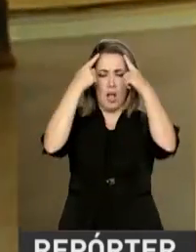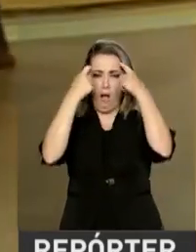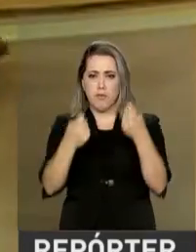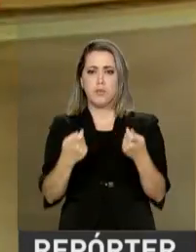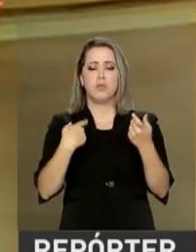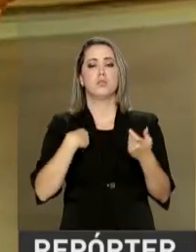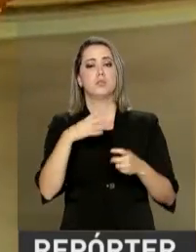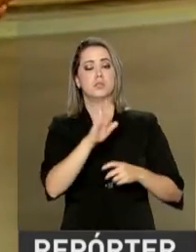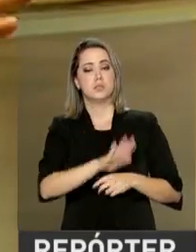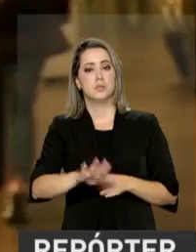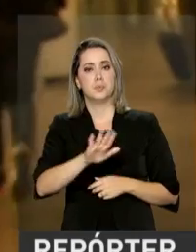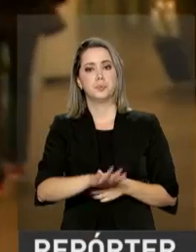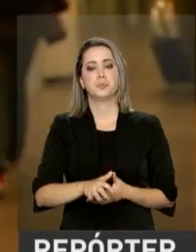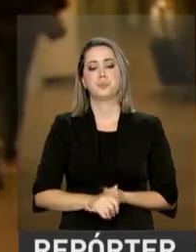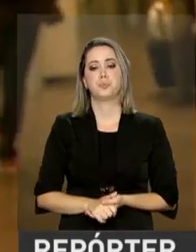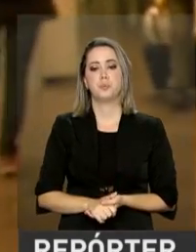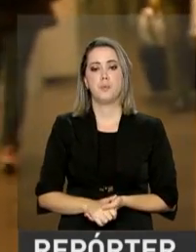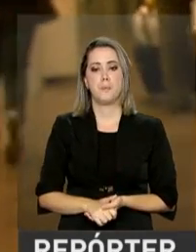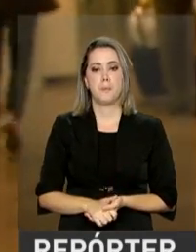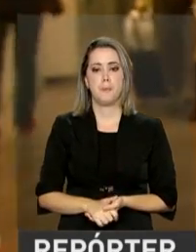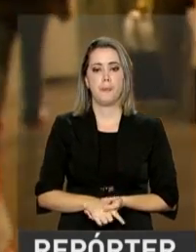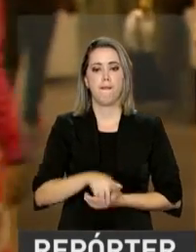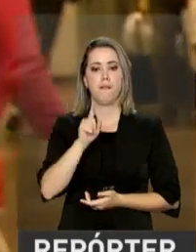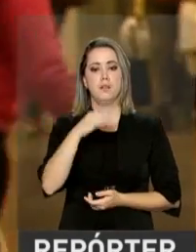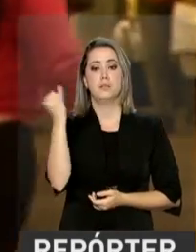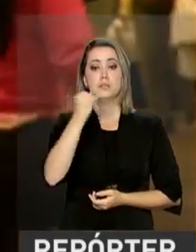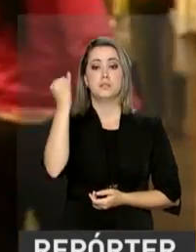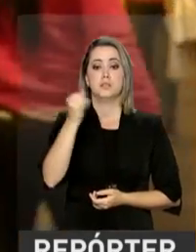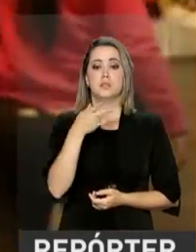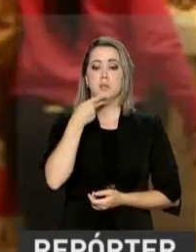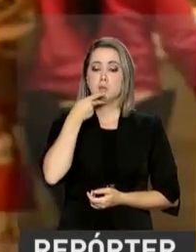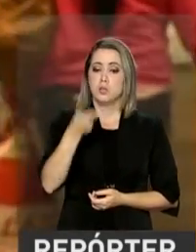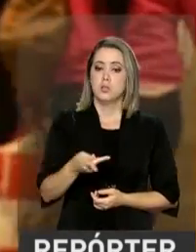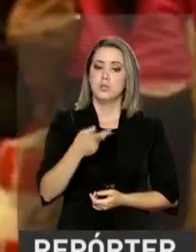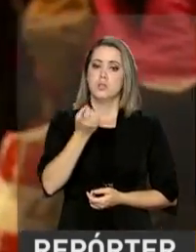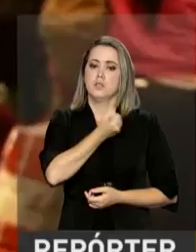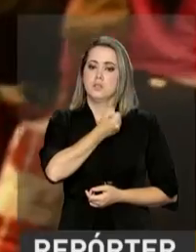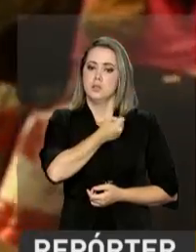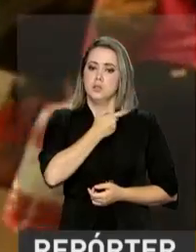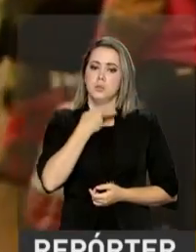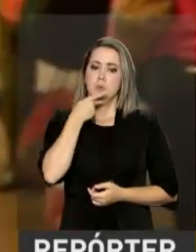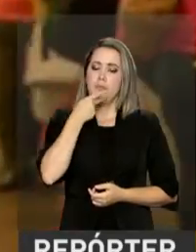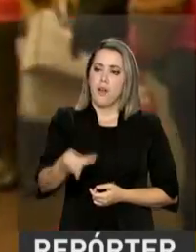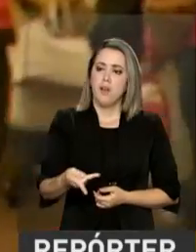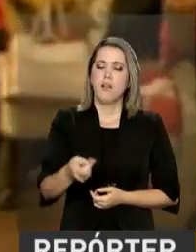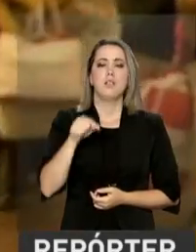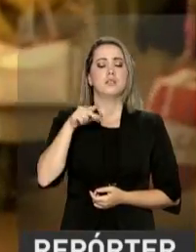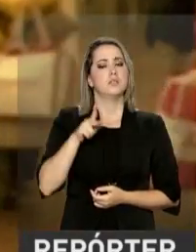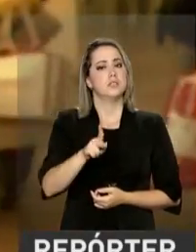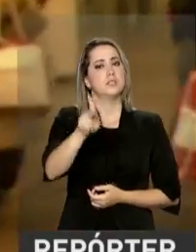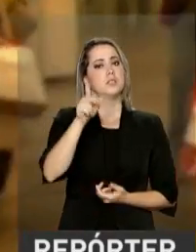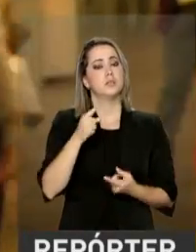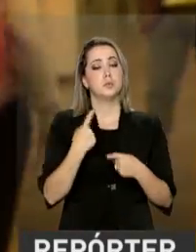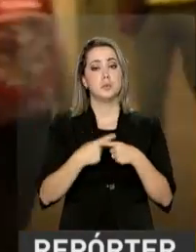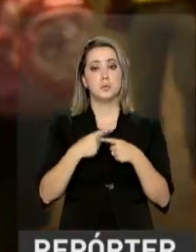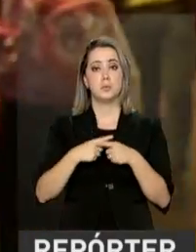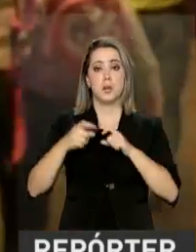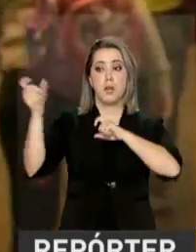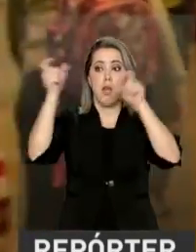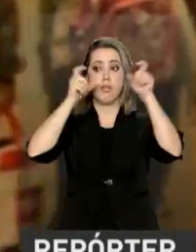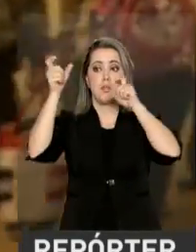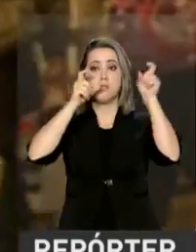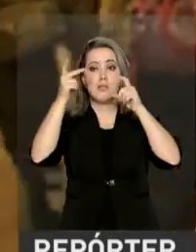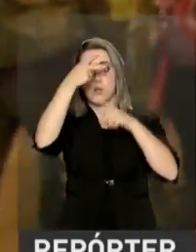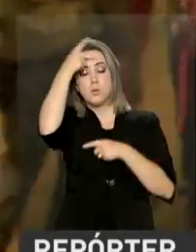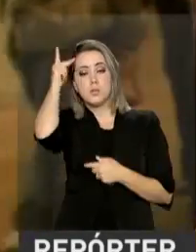sexual infantil no país é importante ressaltar esses números e falar a respeito disso para que desperte nas